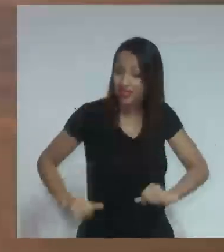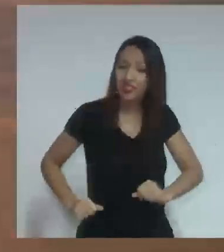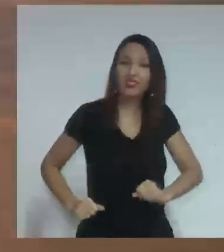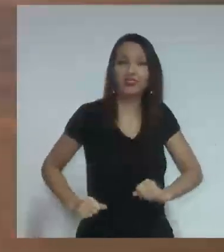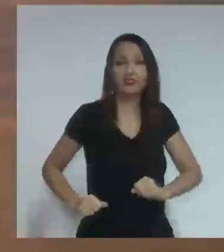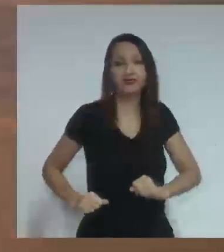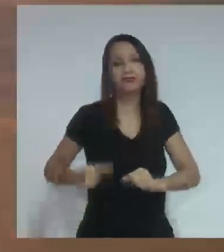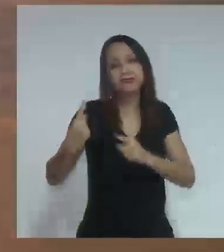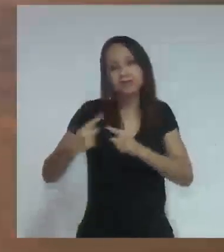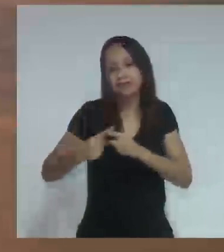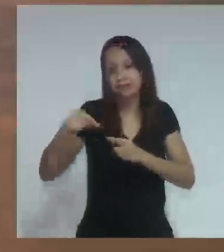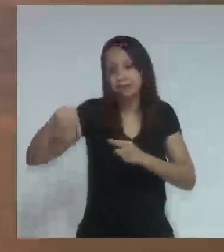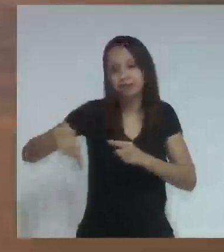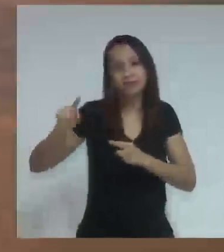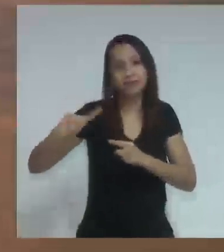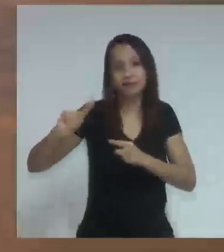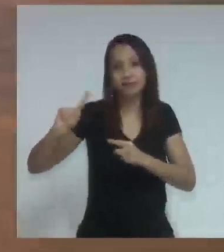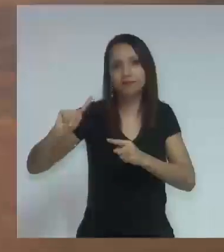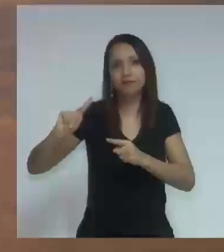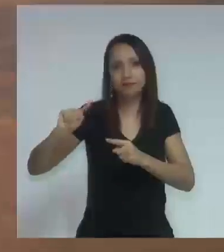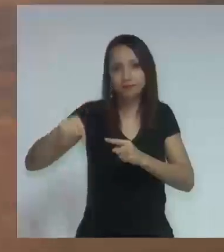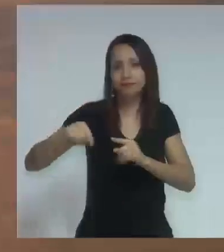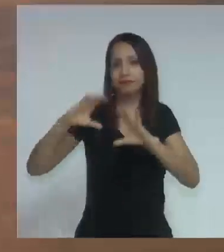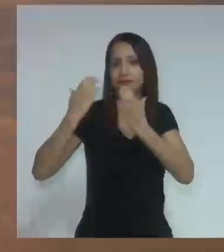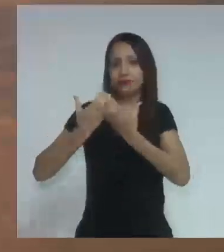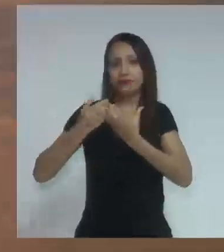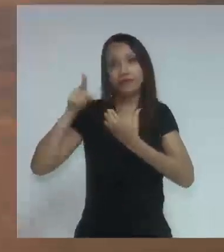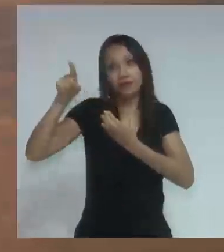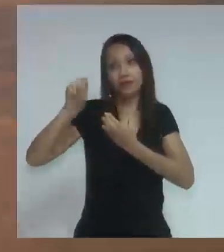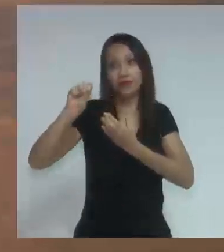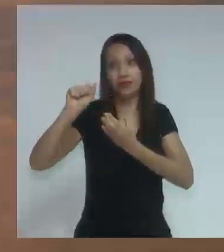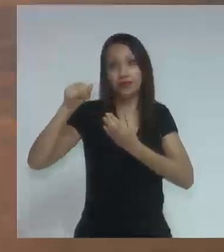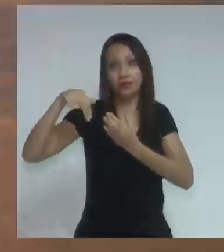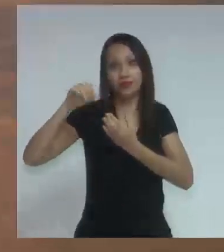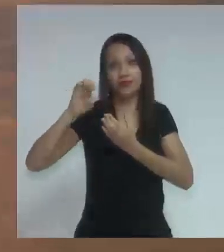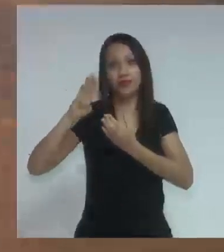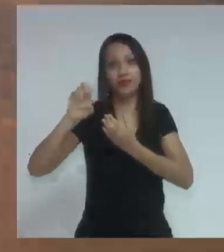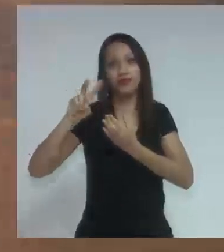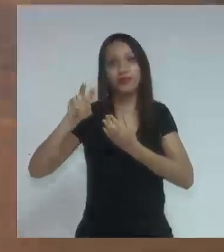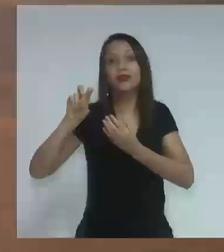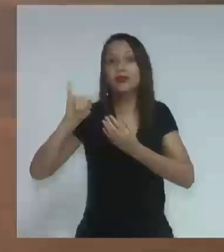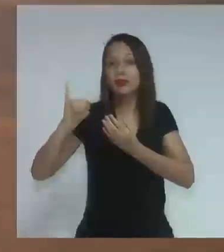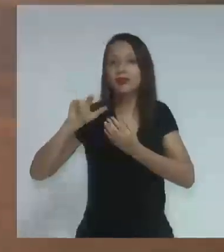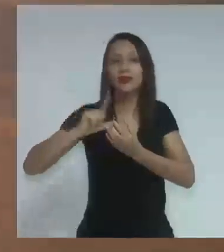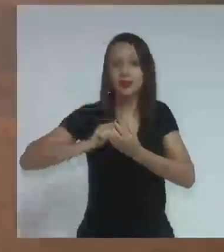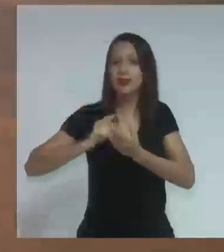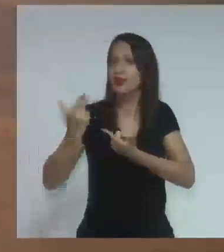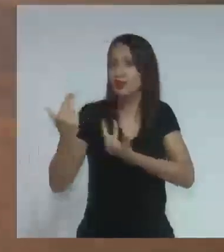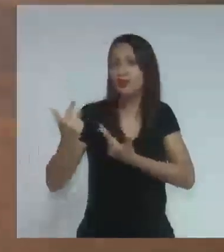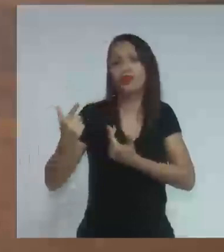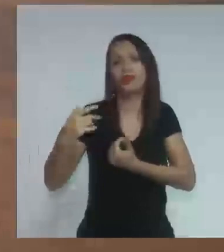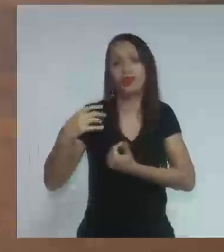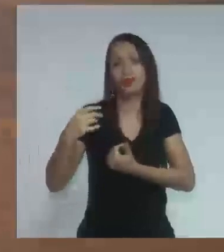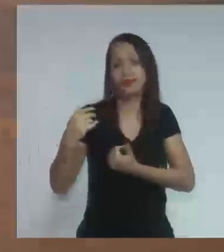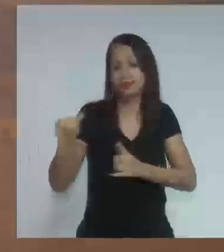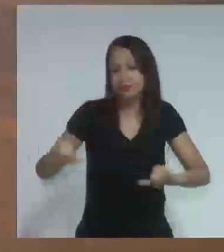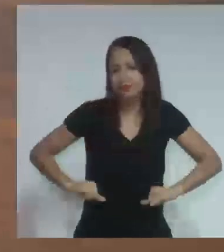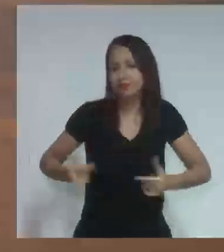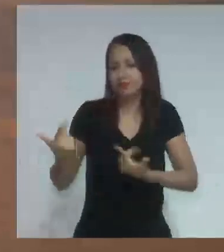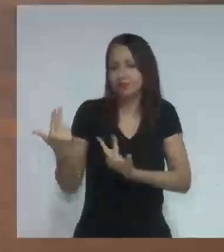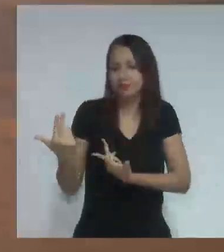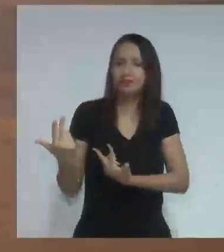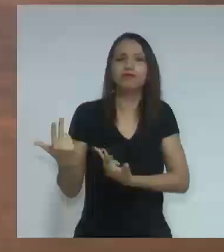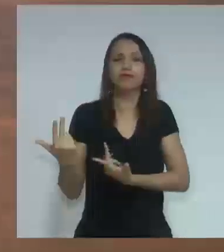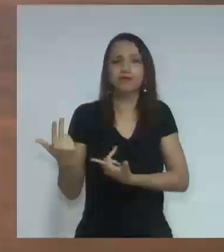coisa. Não aqui na casa, mas na Cenebave, injustamente. Então, ele está passando a mesma coisa. Por isso que eu falei para ele que eu fiquei